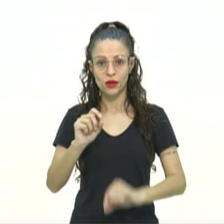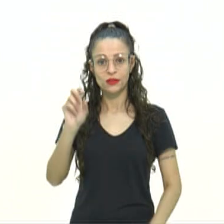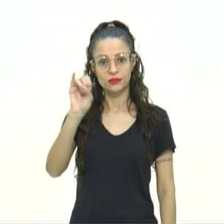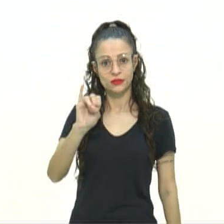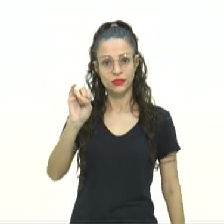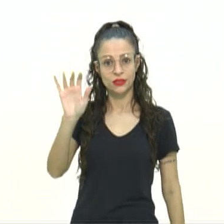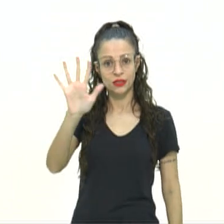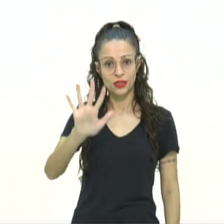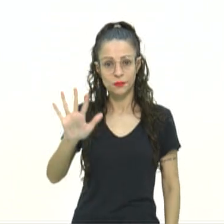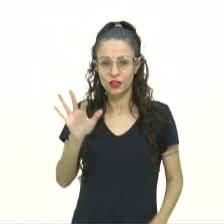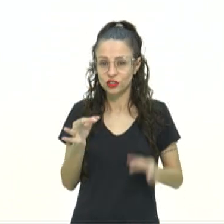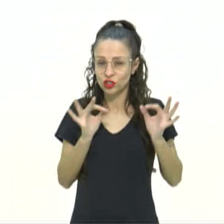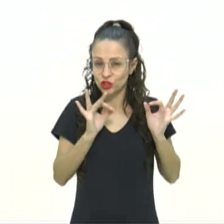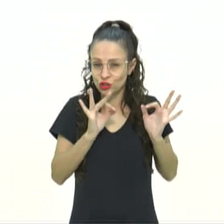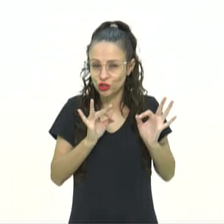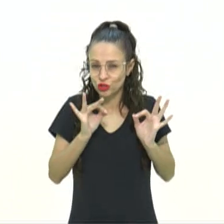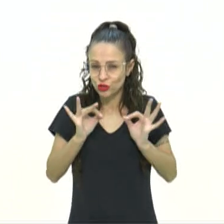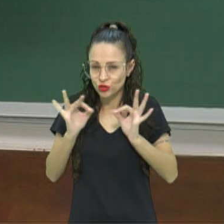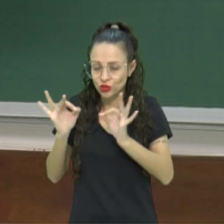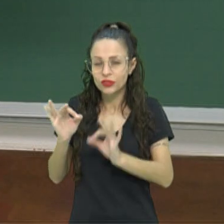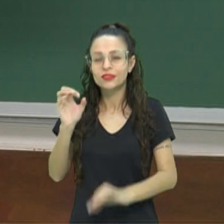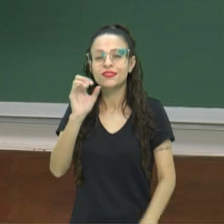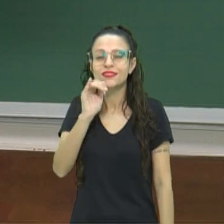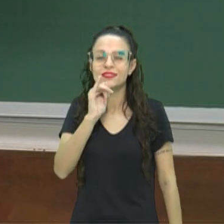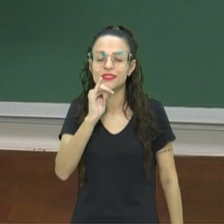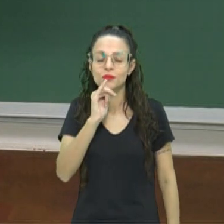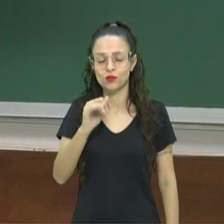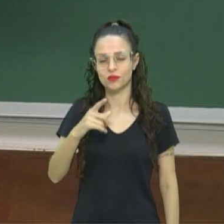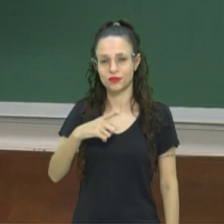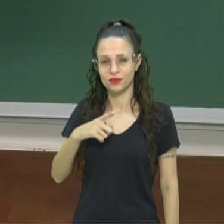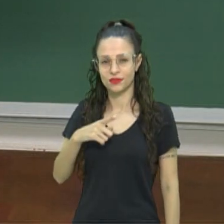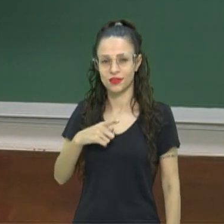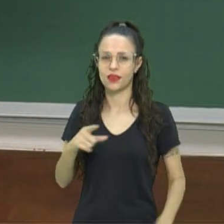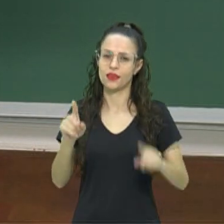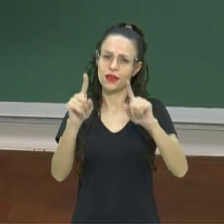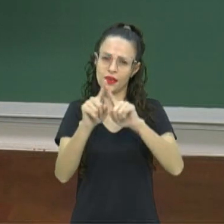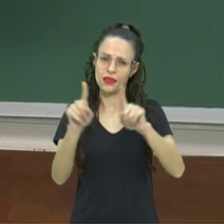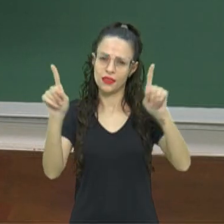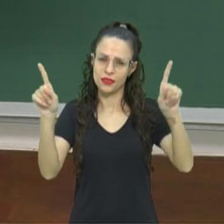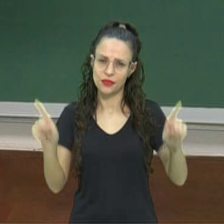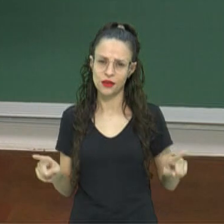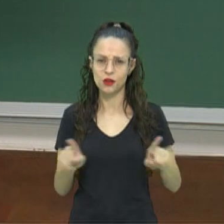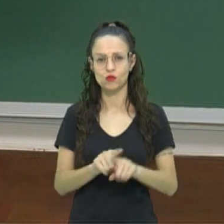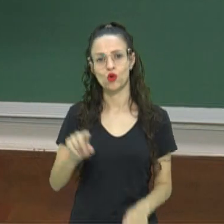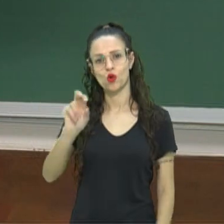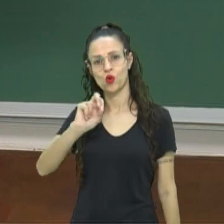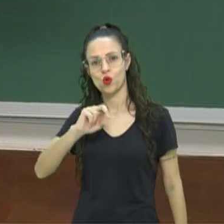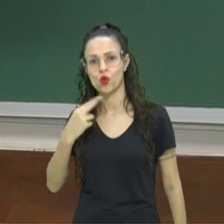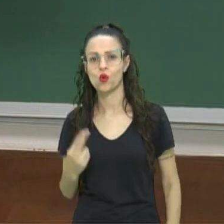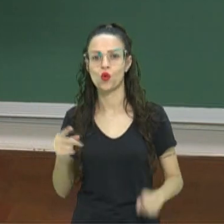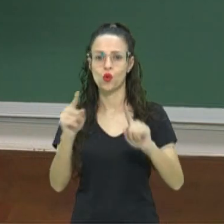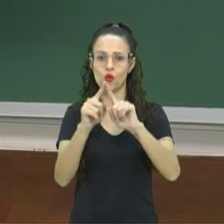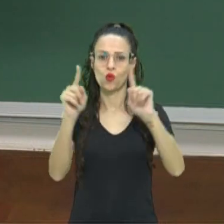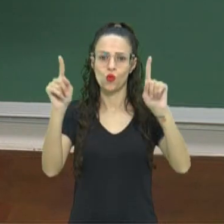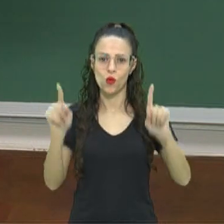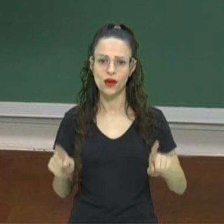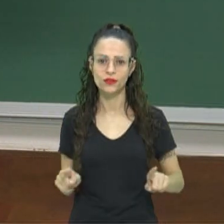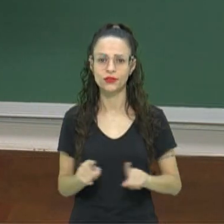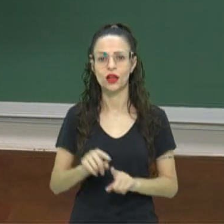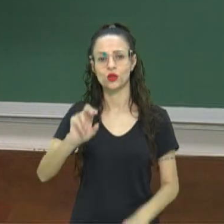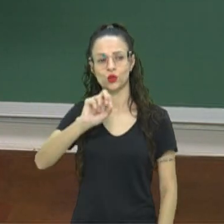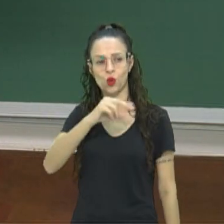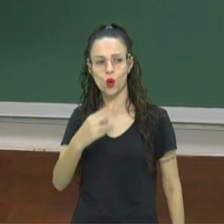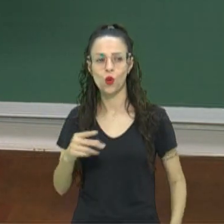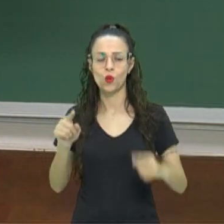for certinha, ou seja, se ela tiver um nome, se ela for retângulo, quadrado, trapézio e por